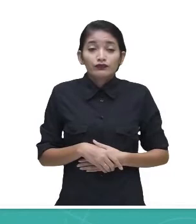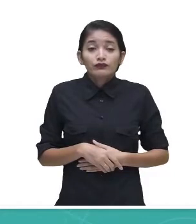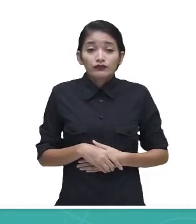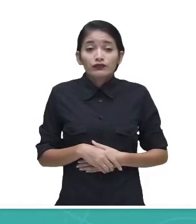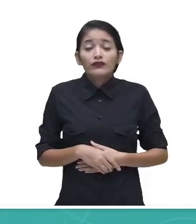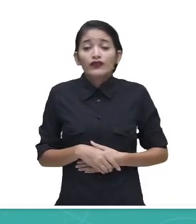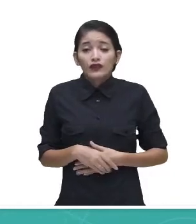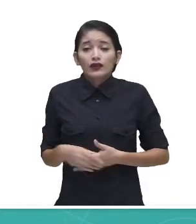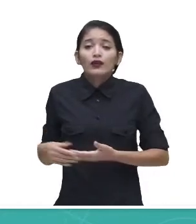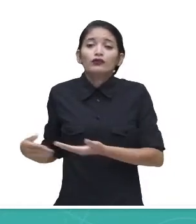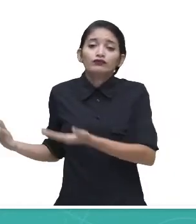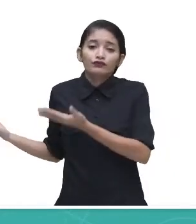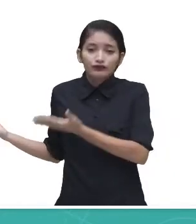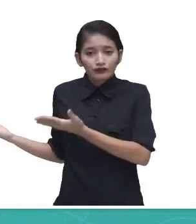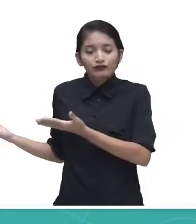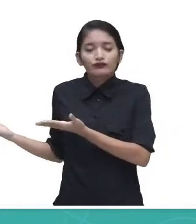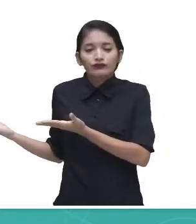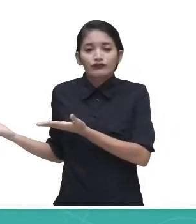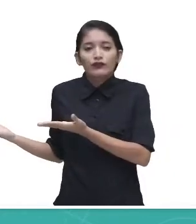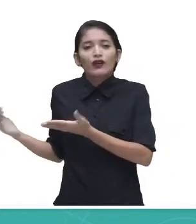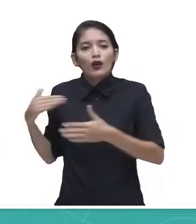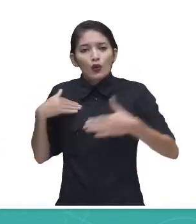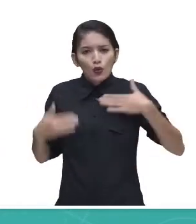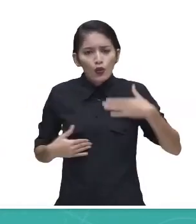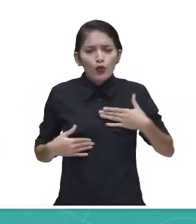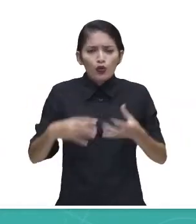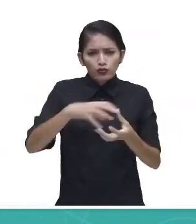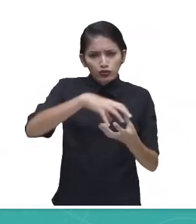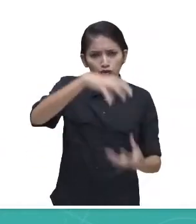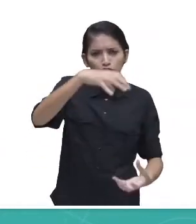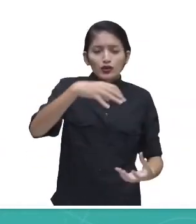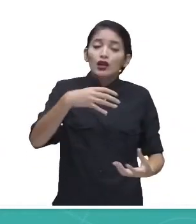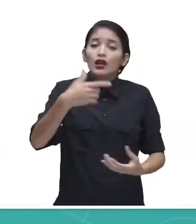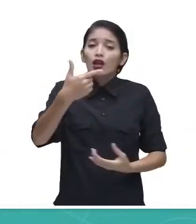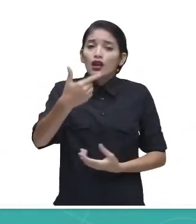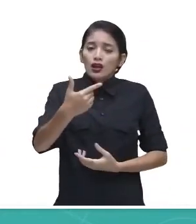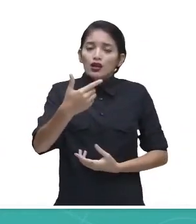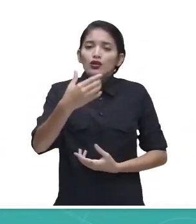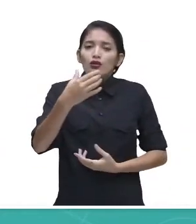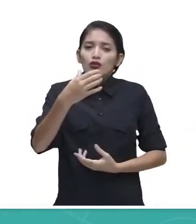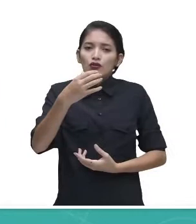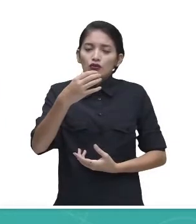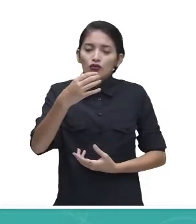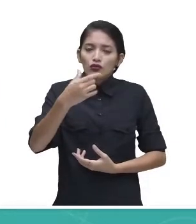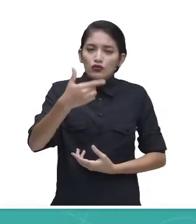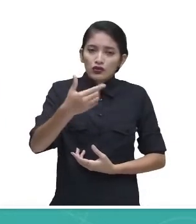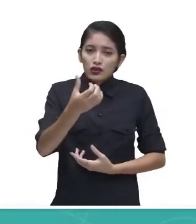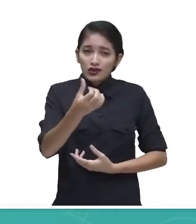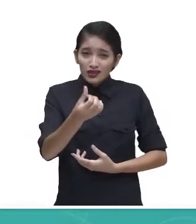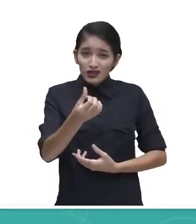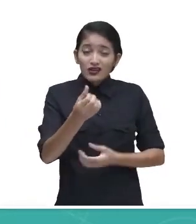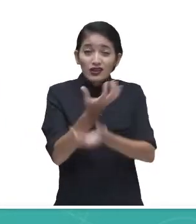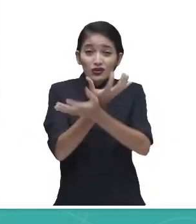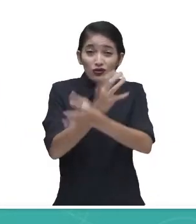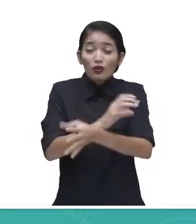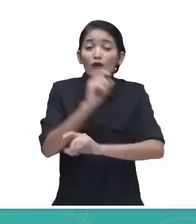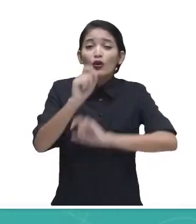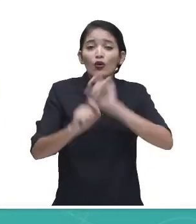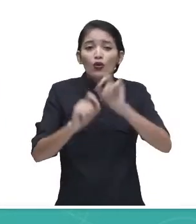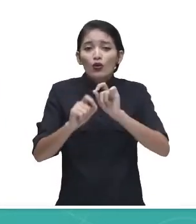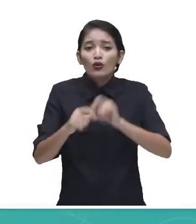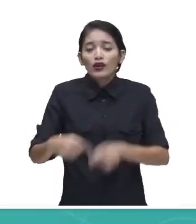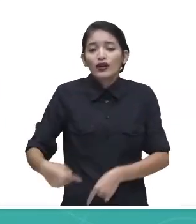para vocês que o nosso corpo adulto possui 206 ossos, sendo que o maior osso é o osso